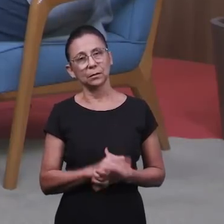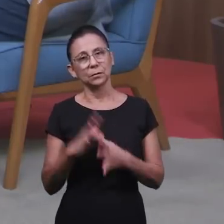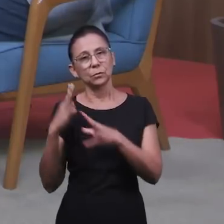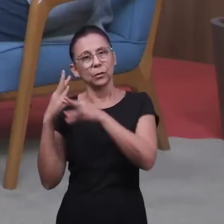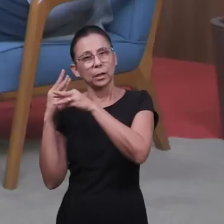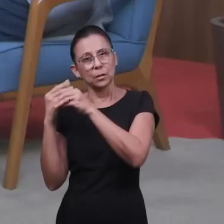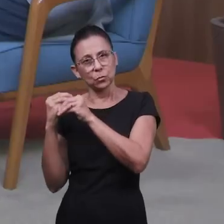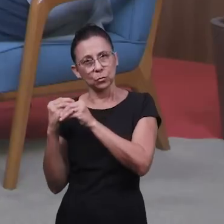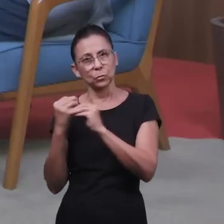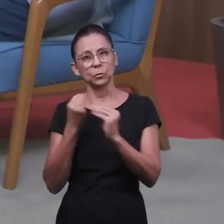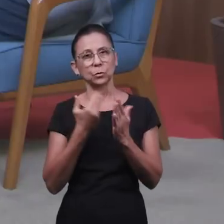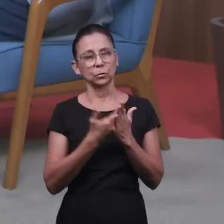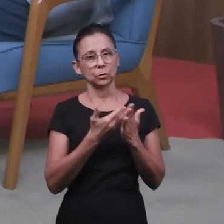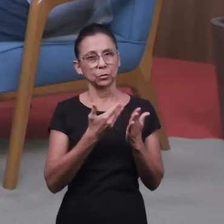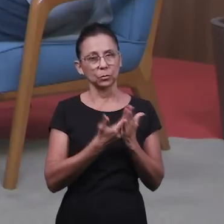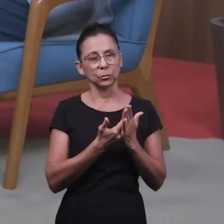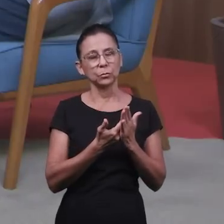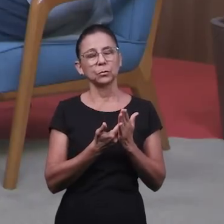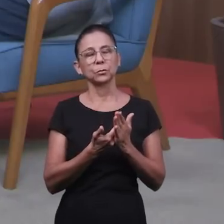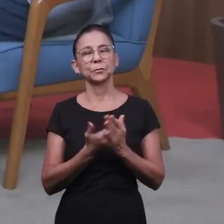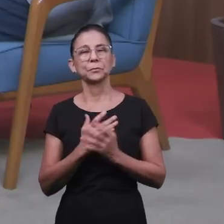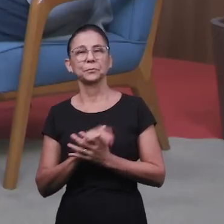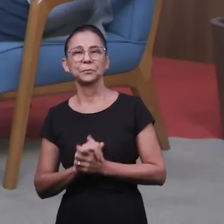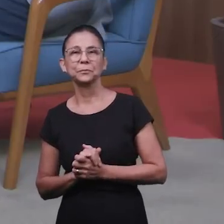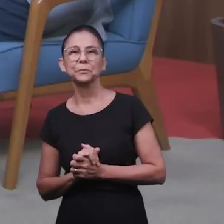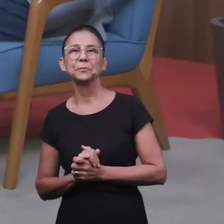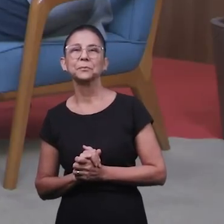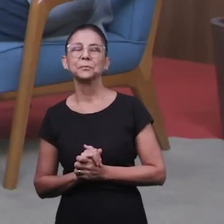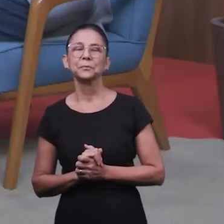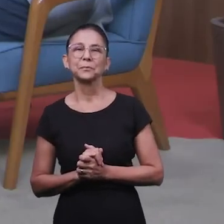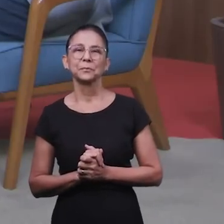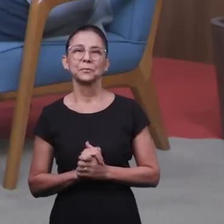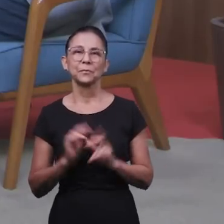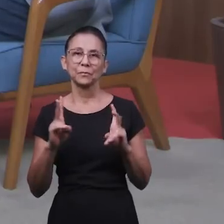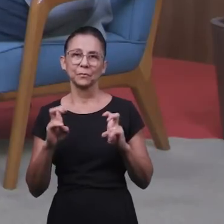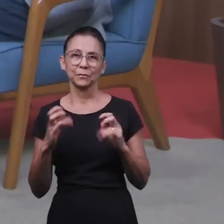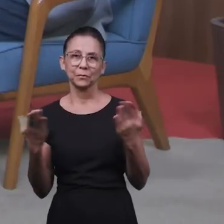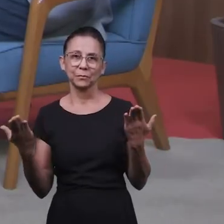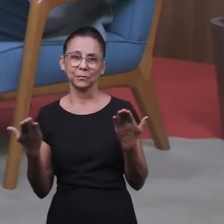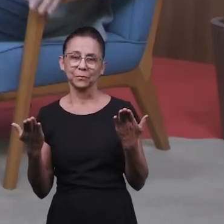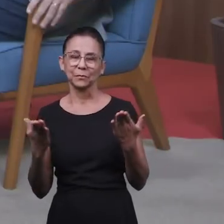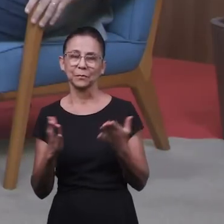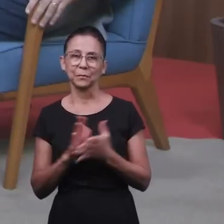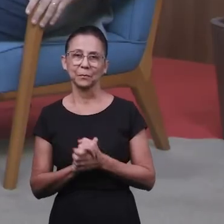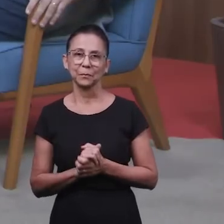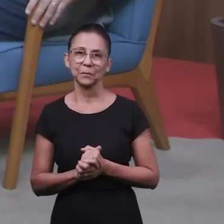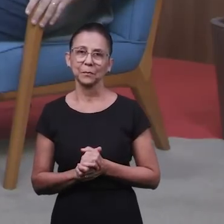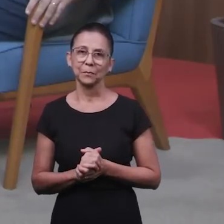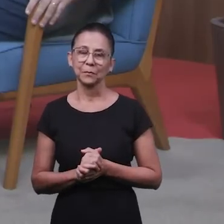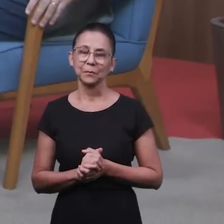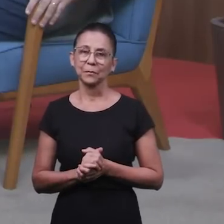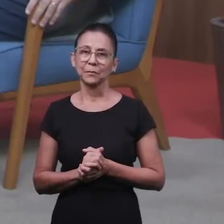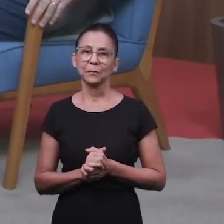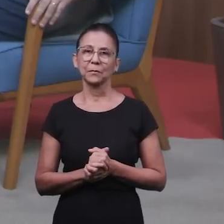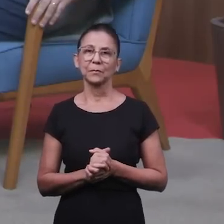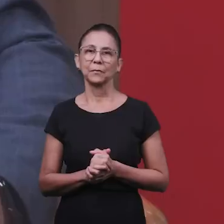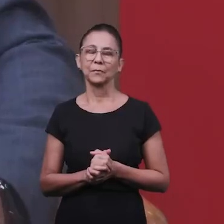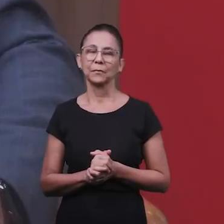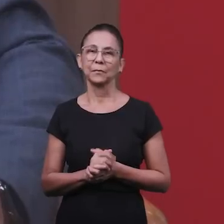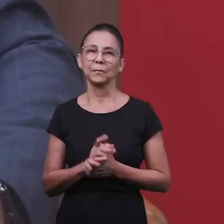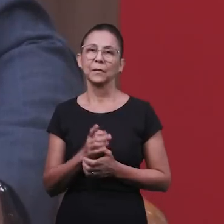uma palavra para os nossos irmãos com uma aplicação daquilo que tratamos hoje aqui.